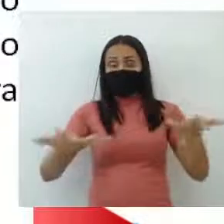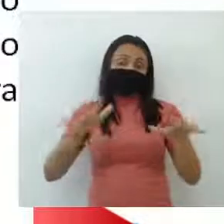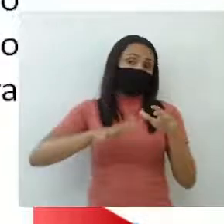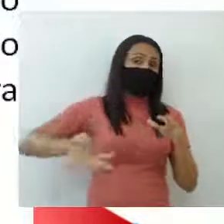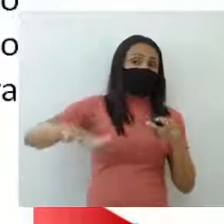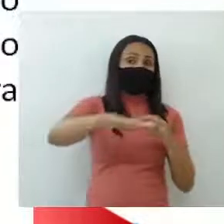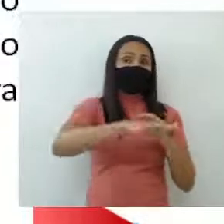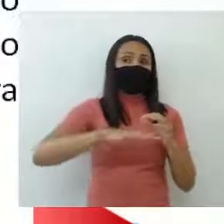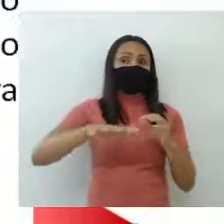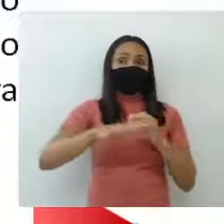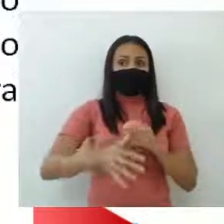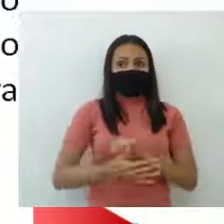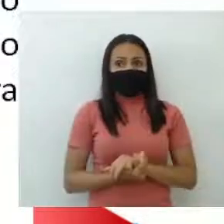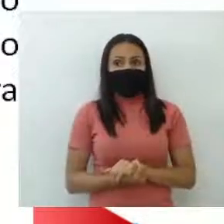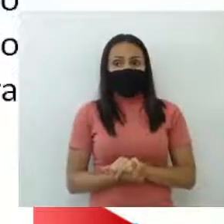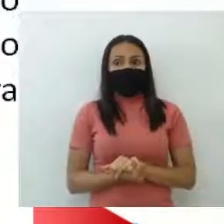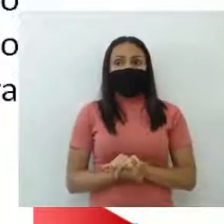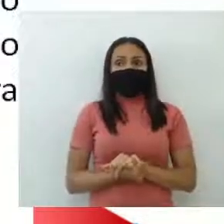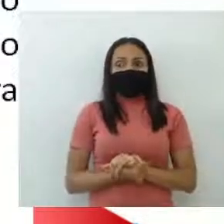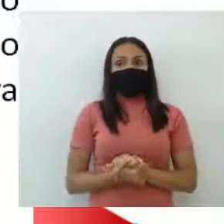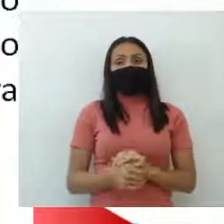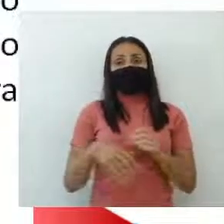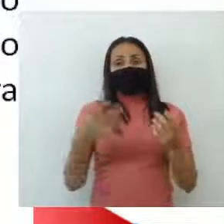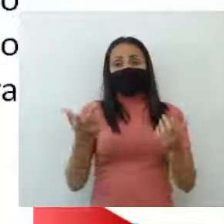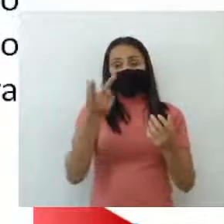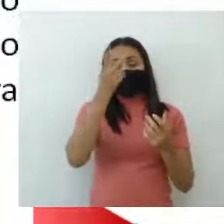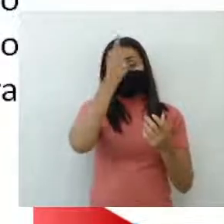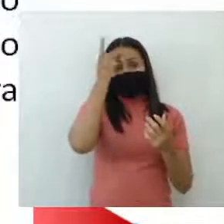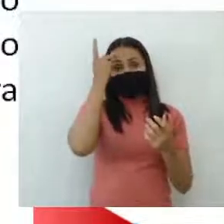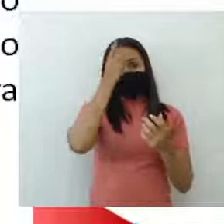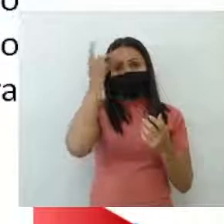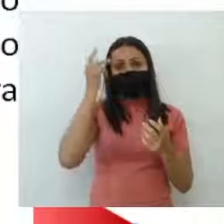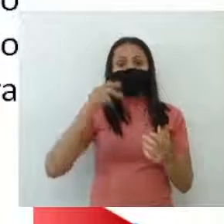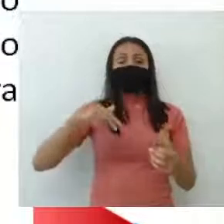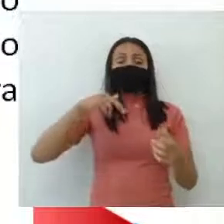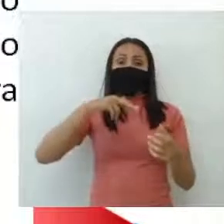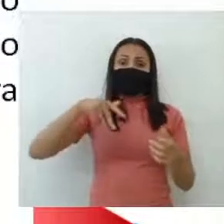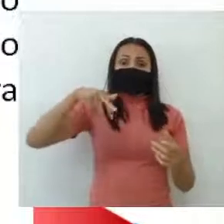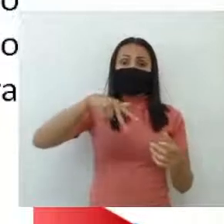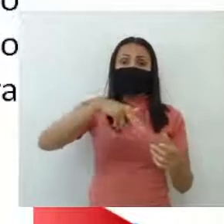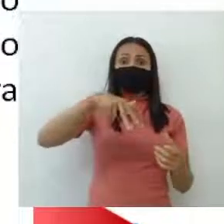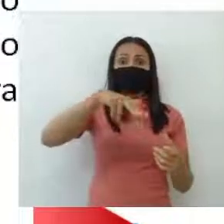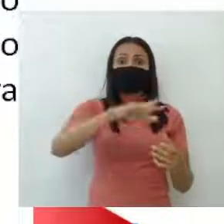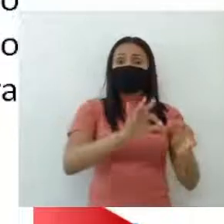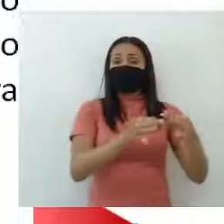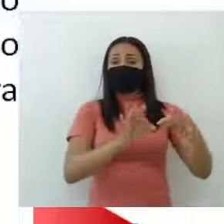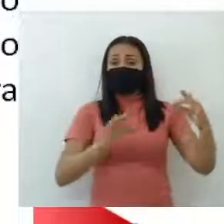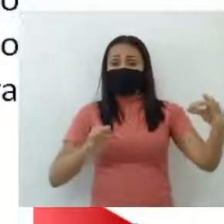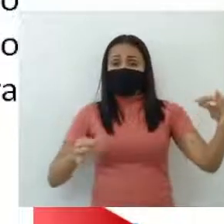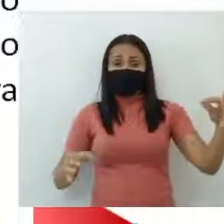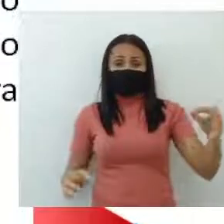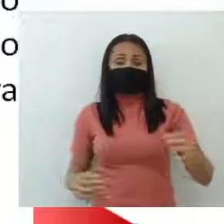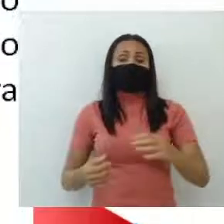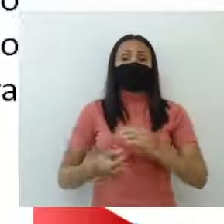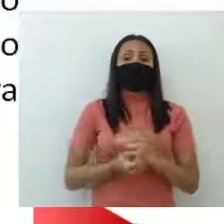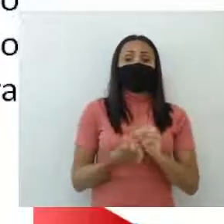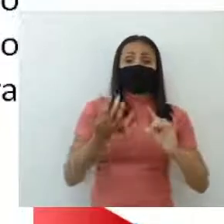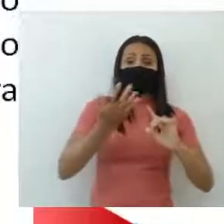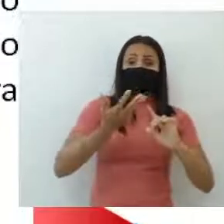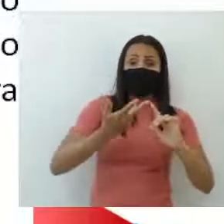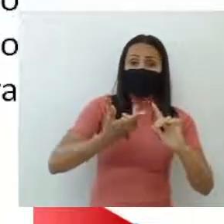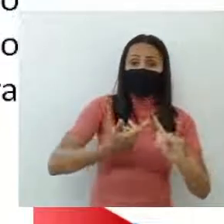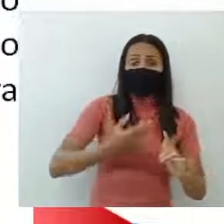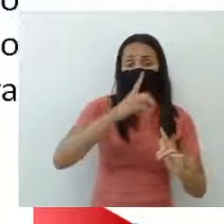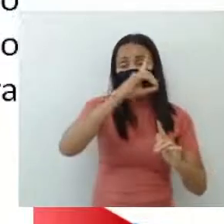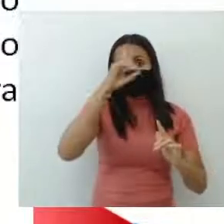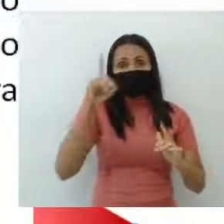estão observando, né, esses homens, essas pessoas andavam muitas vezes quilômetros, dias, né, sendo que vigiados por